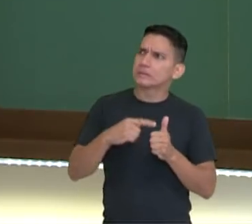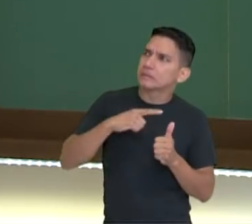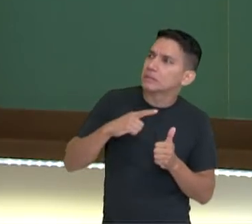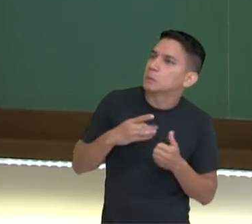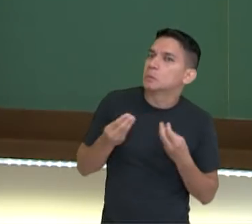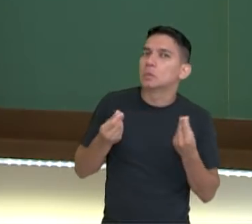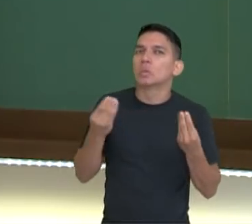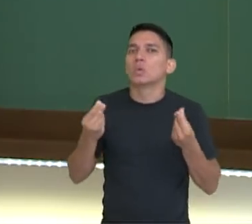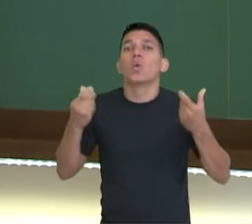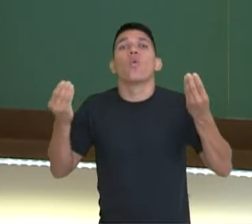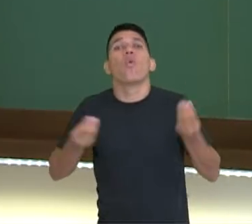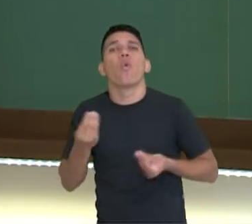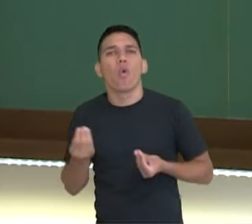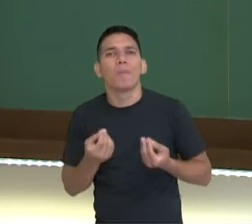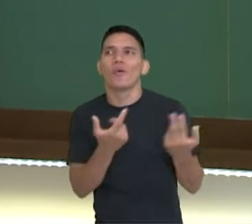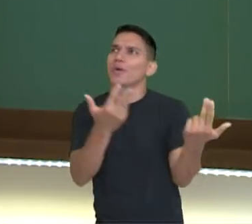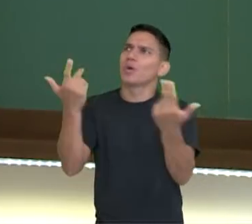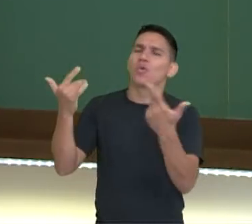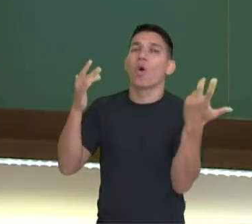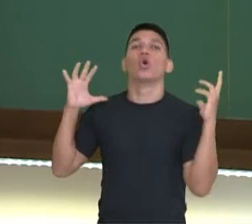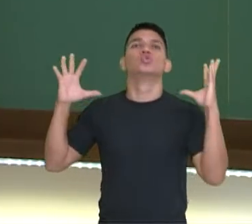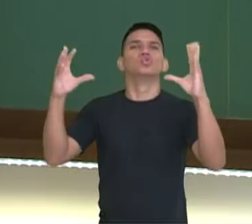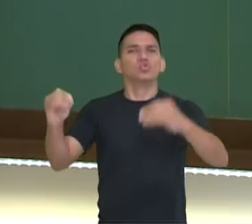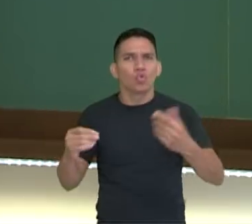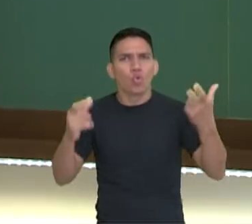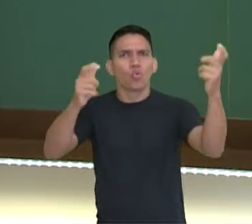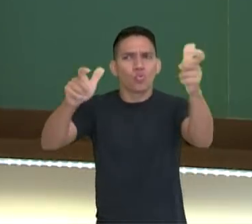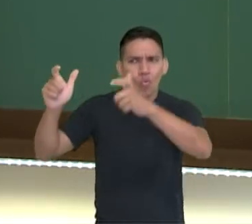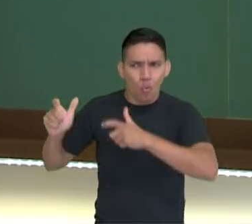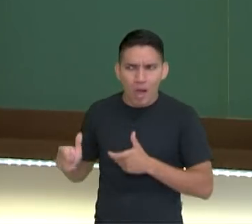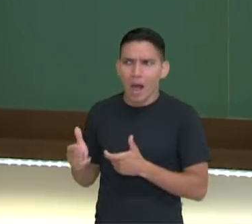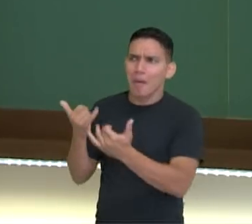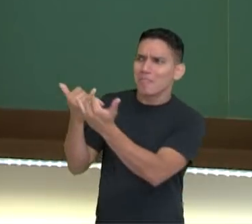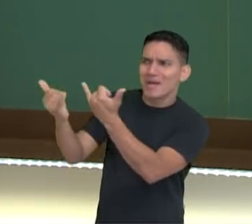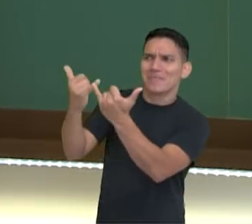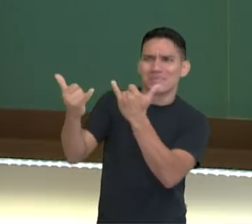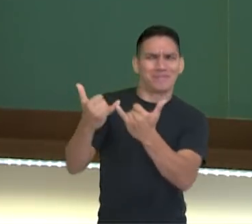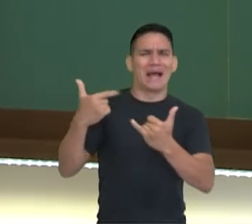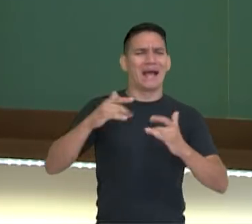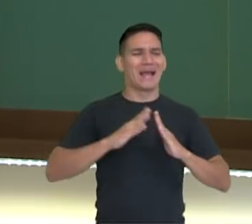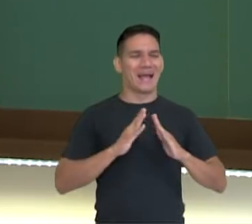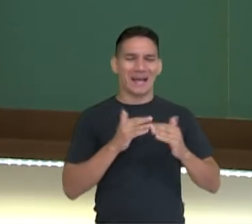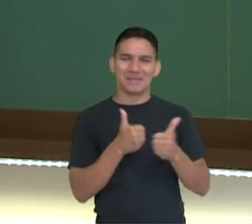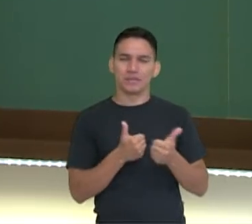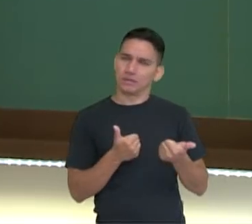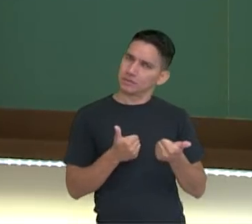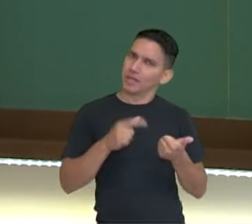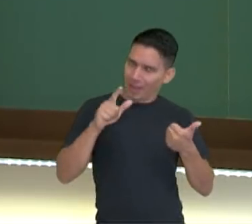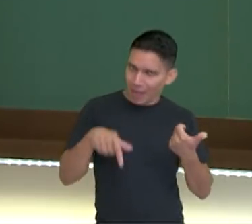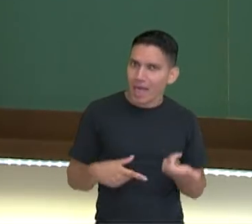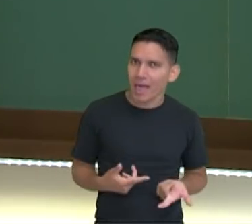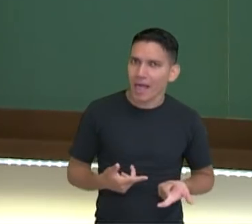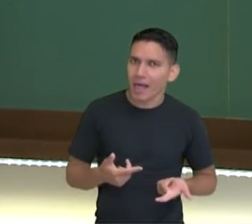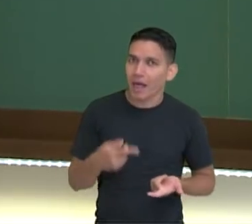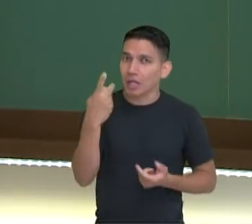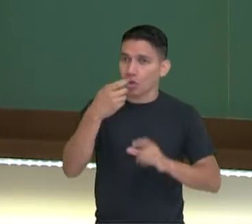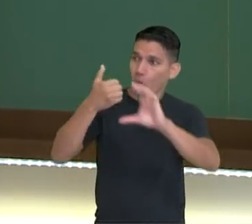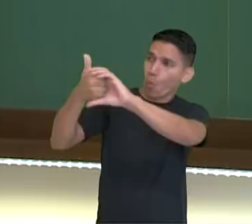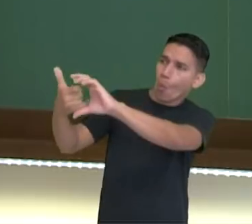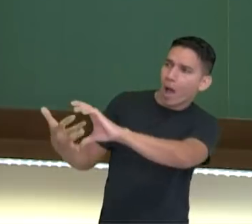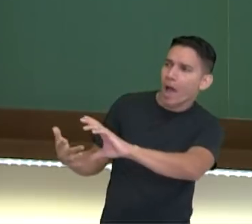coisa? E será que é igual a outros lugares, é diferente as características que você tem aí e que você pode usar